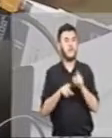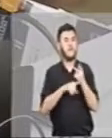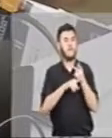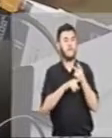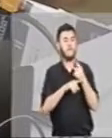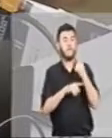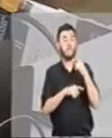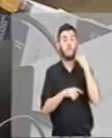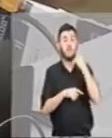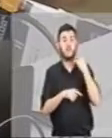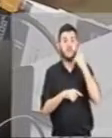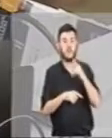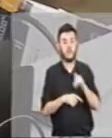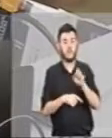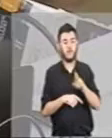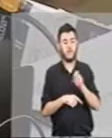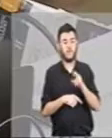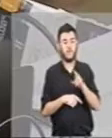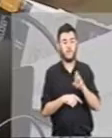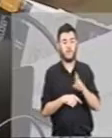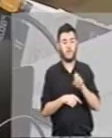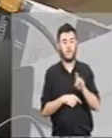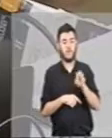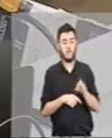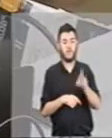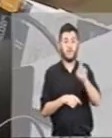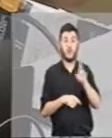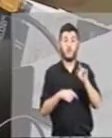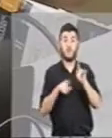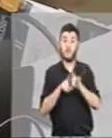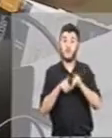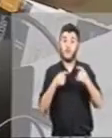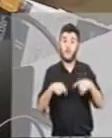de atuação jurisdicional contraproducente.